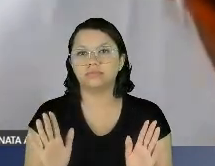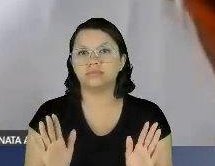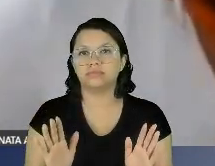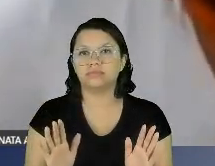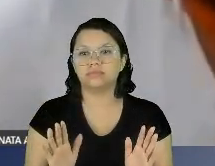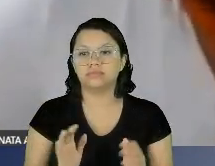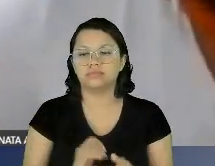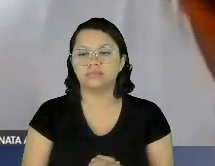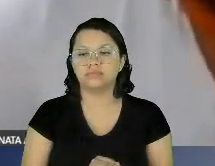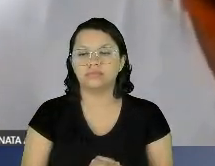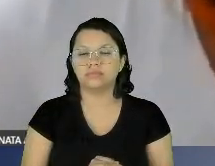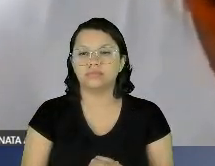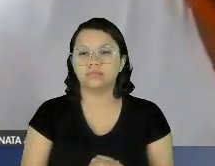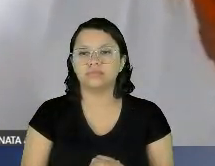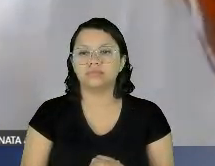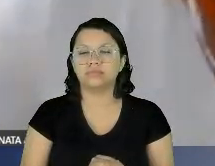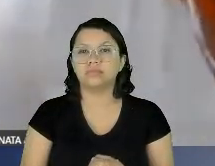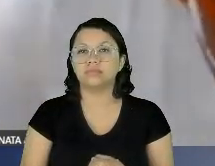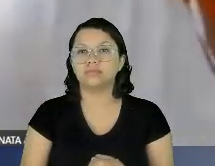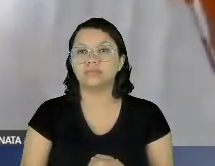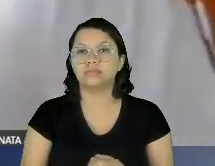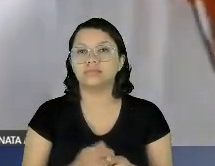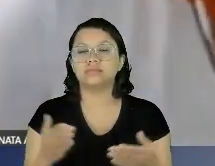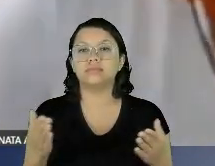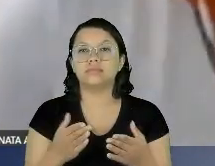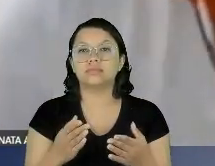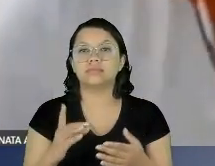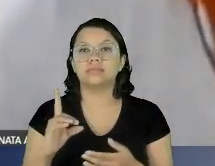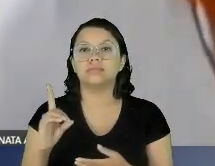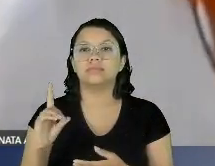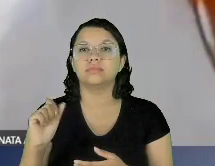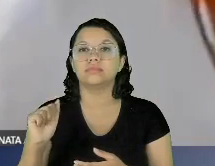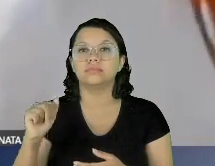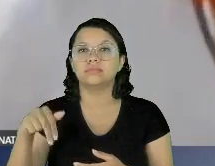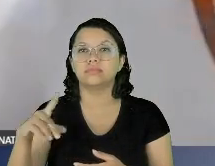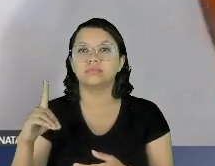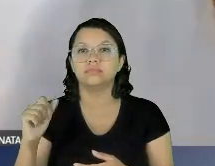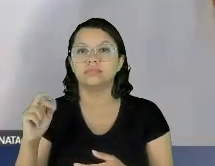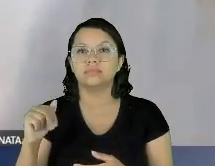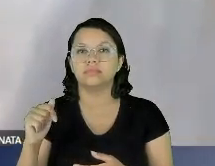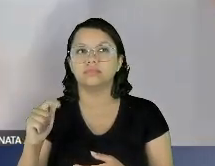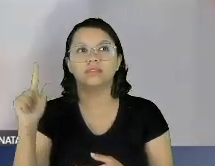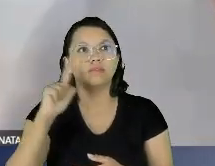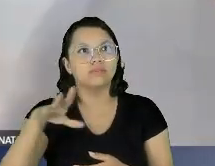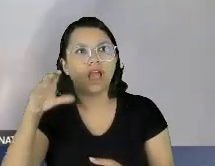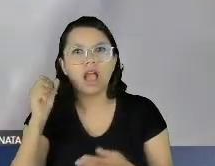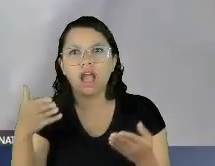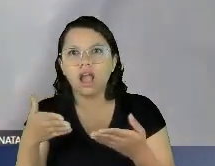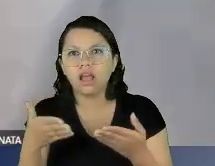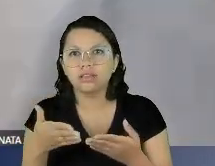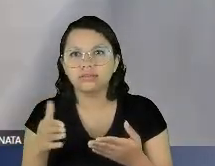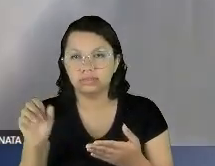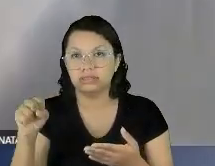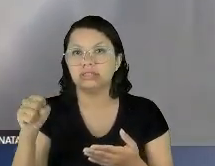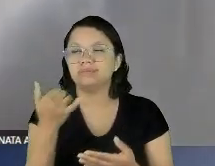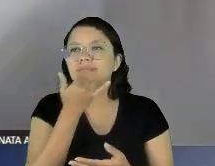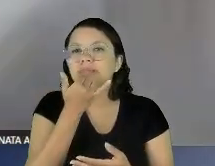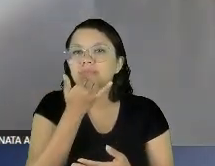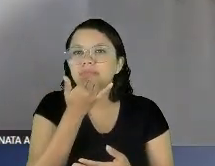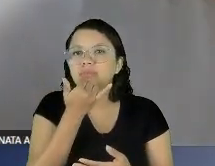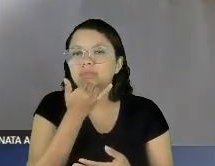para a doutora Dandara. Conseguem ouvir agora? Ah, sim, agora sim.